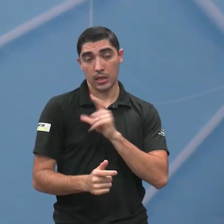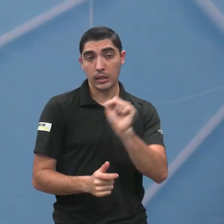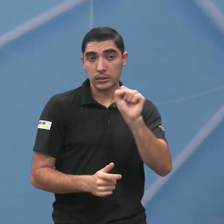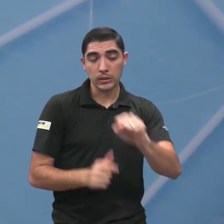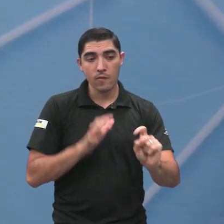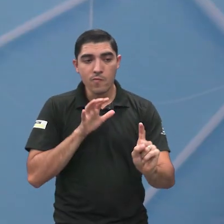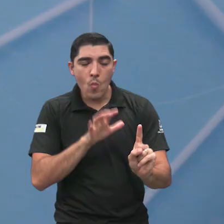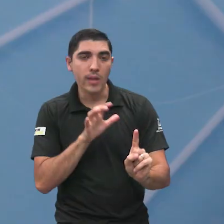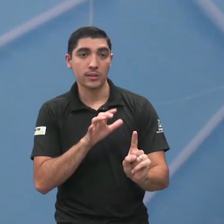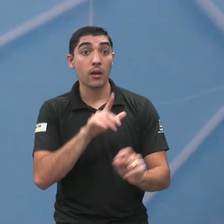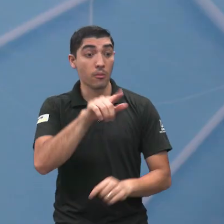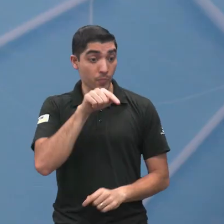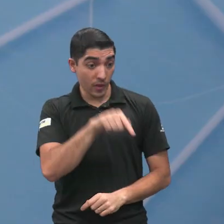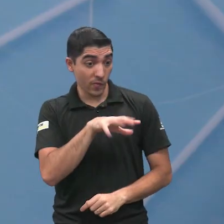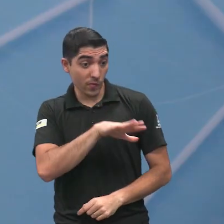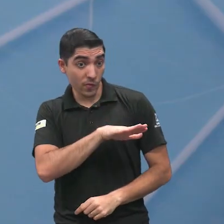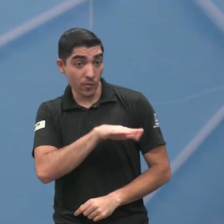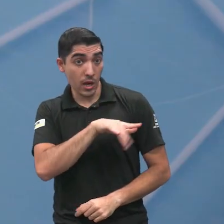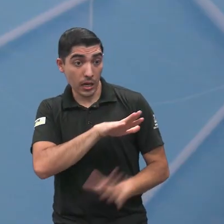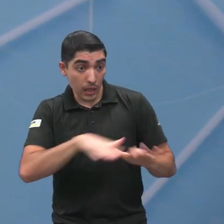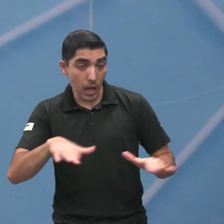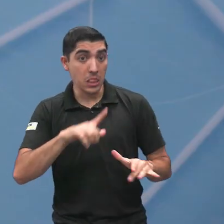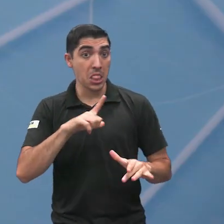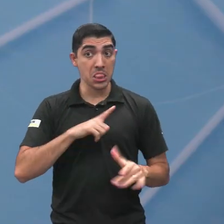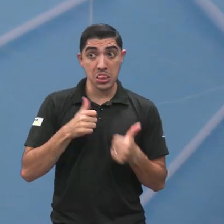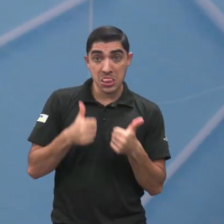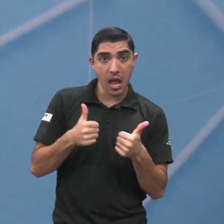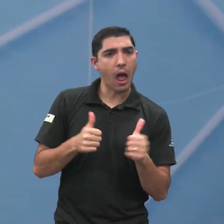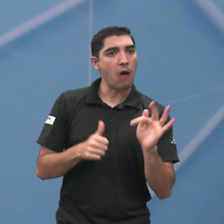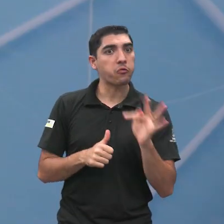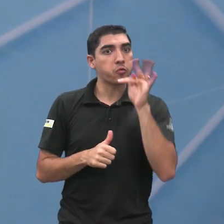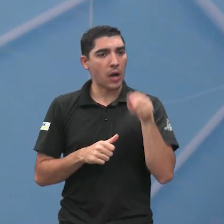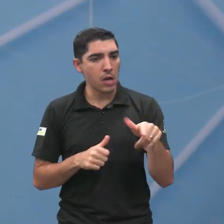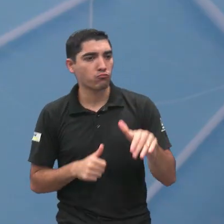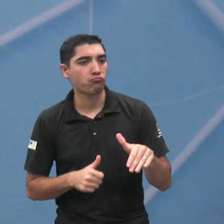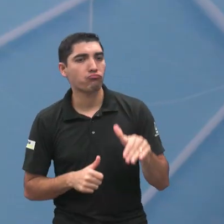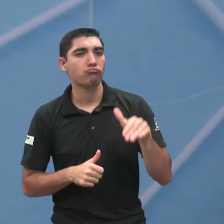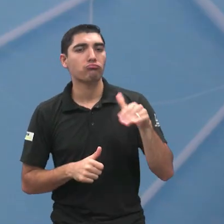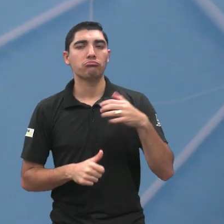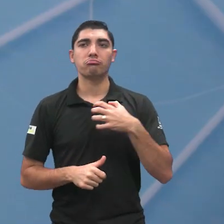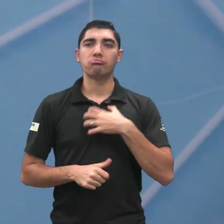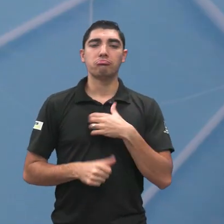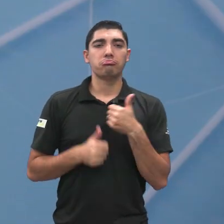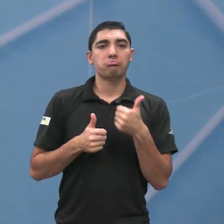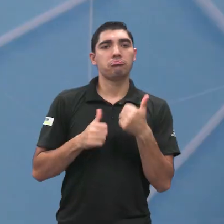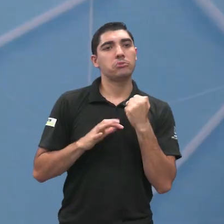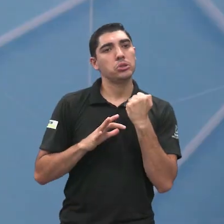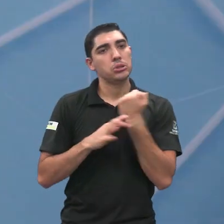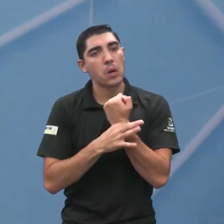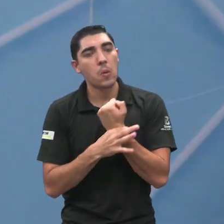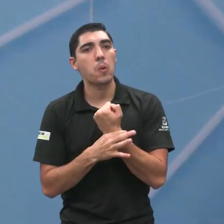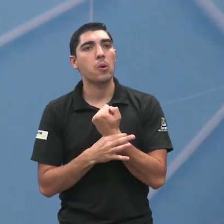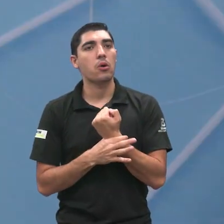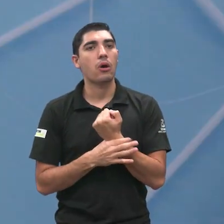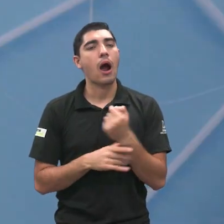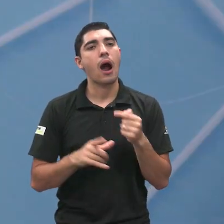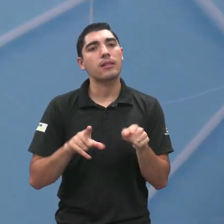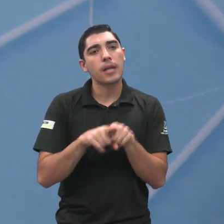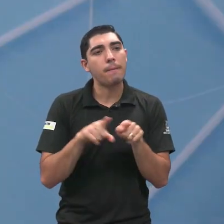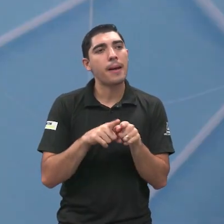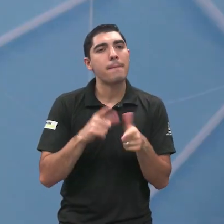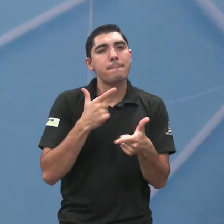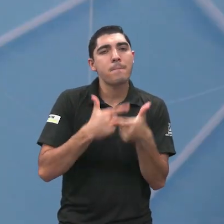influenciar bastante. O filho que tem isso costuma crescer sentindo-se mais seguro, né? Com menos